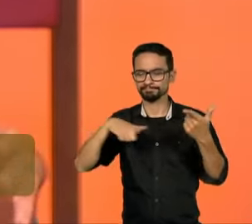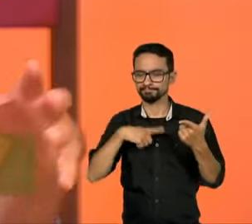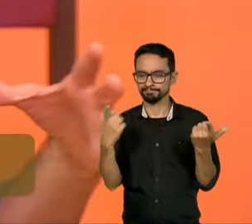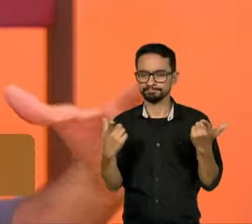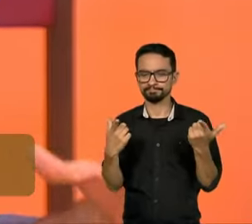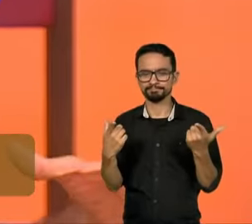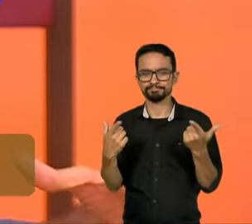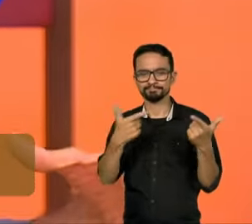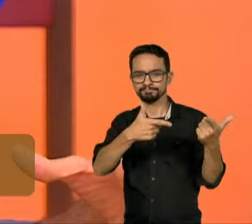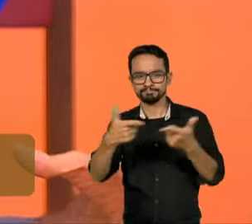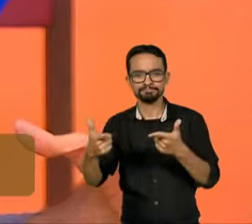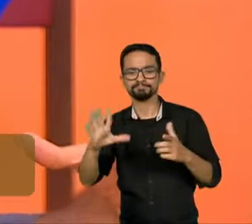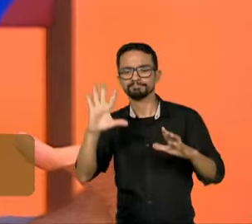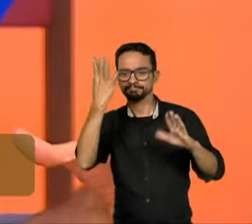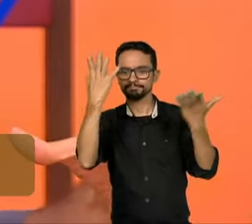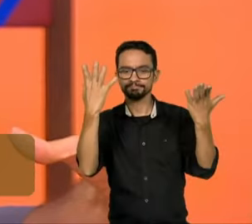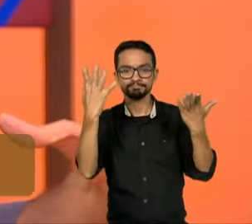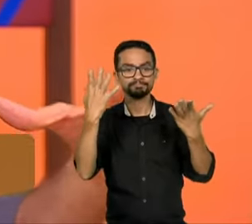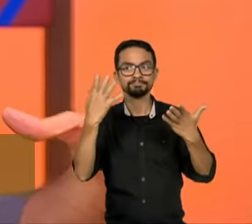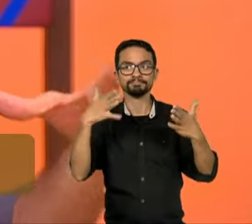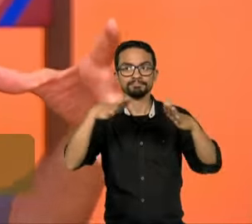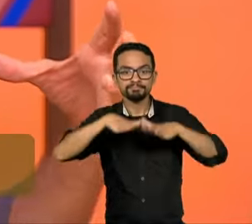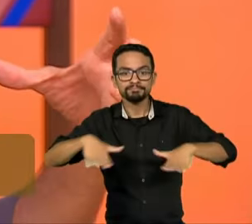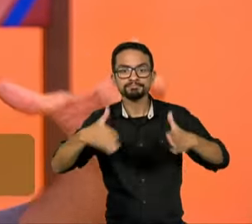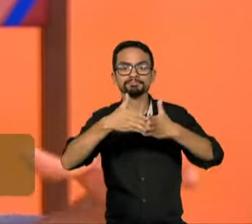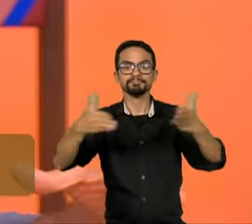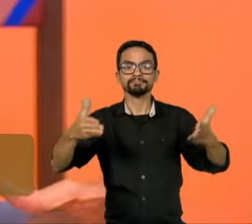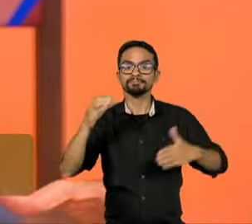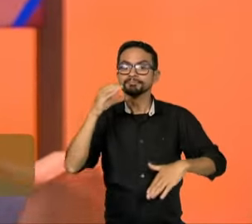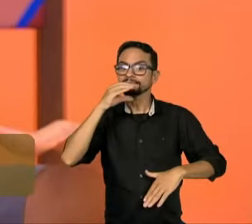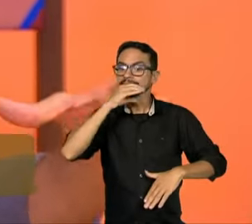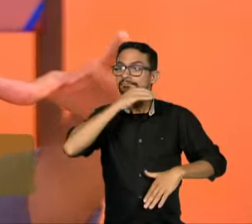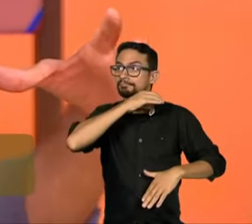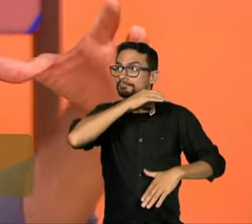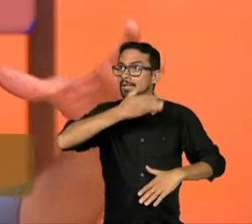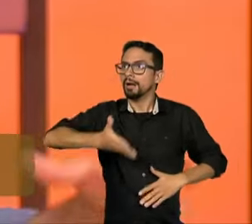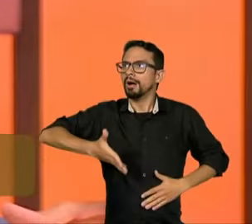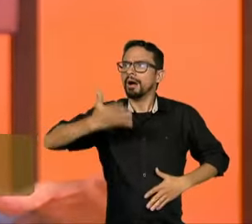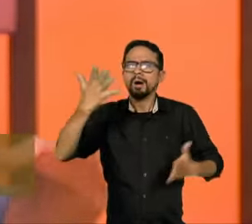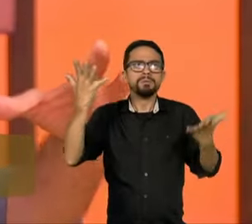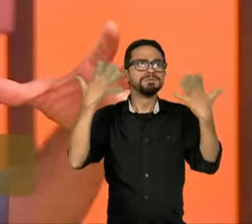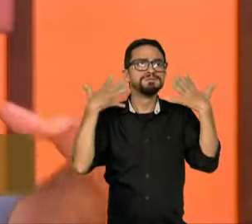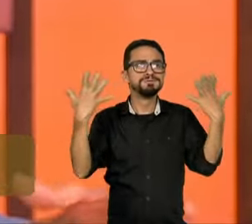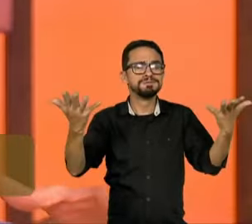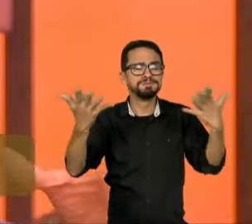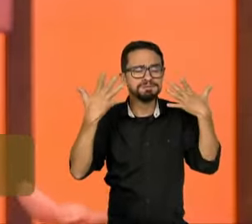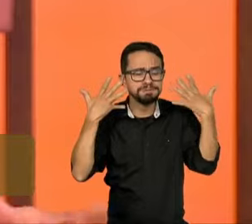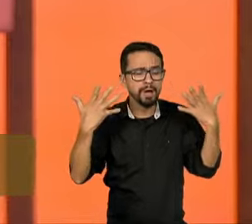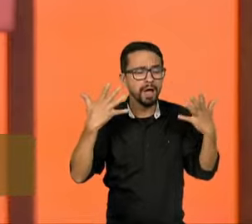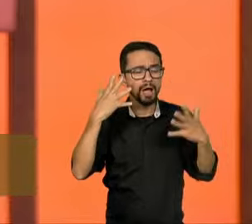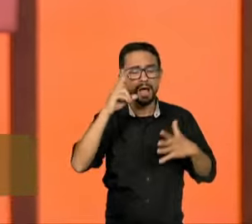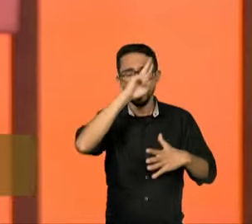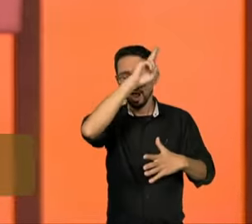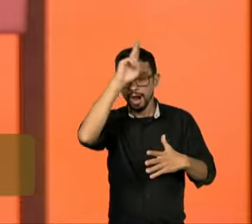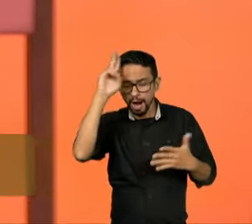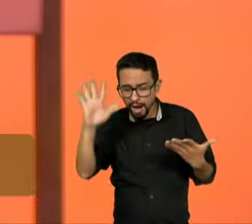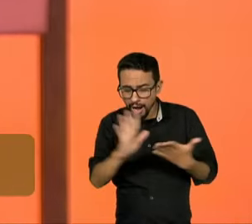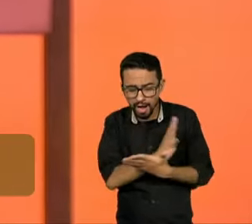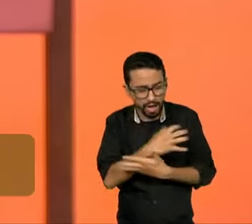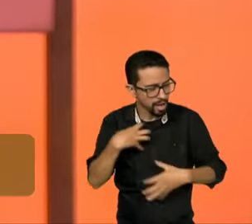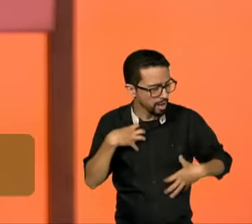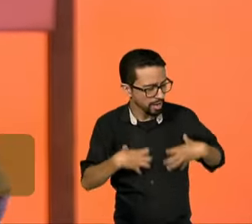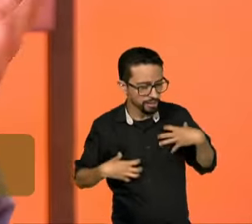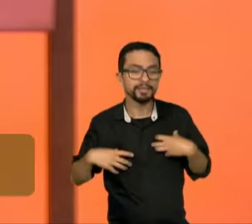de zonas de calor muito grande, pessoas passando muito mal, com cidade muito quente, muito abafada e tal. E eu